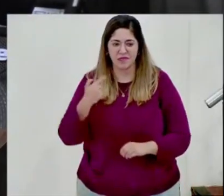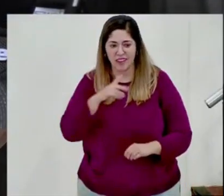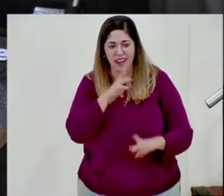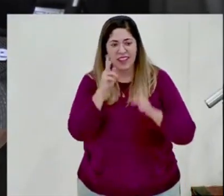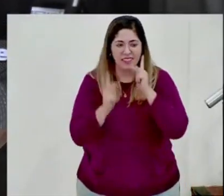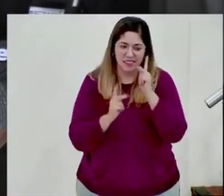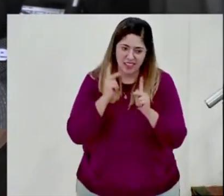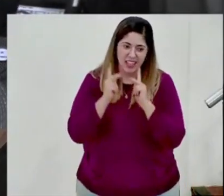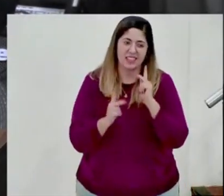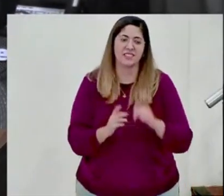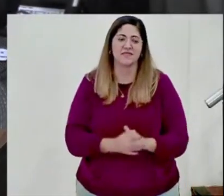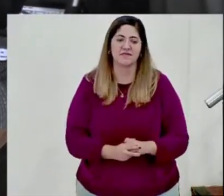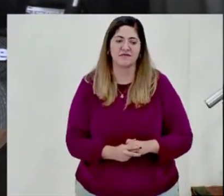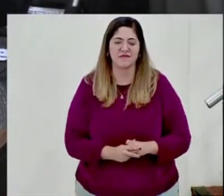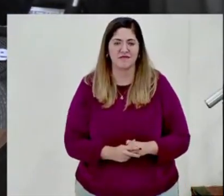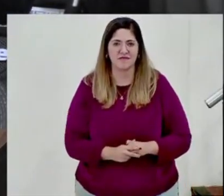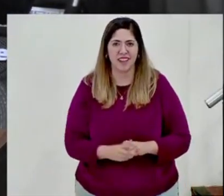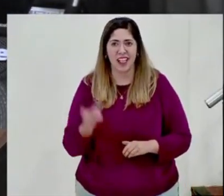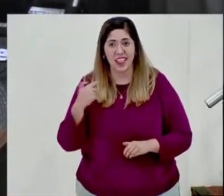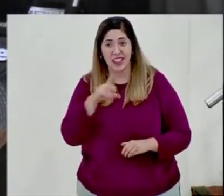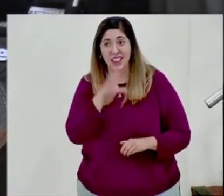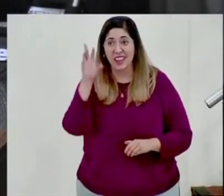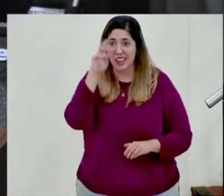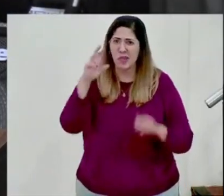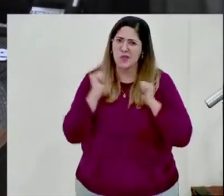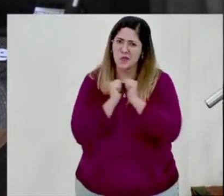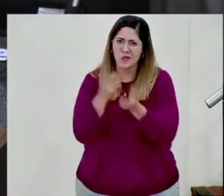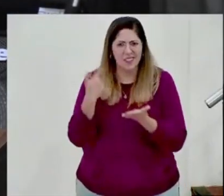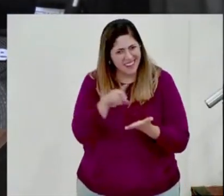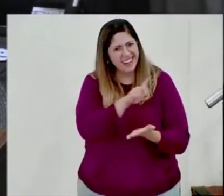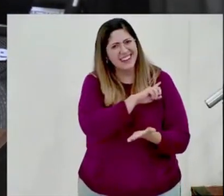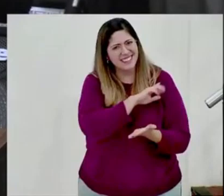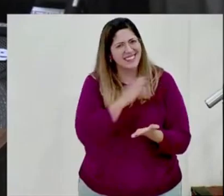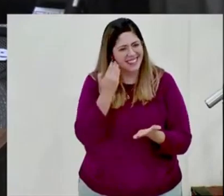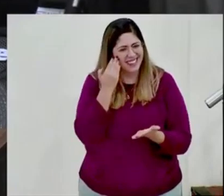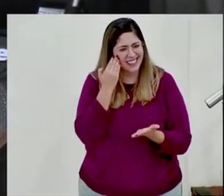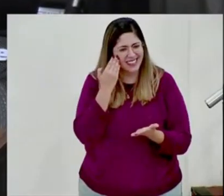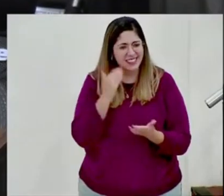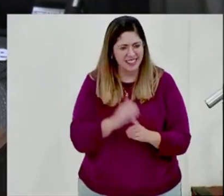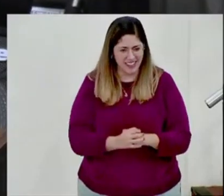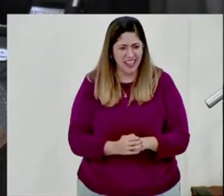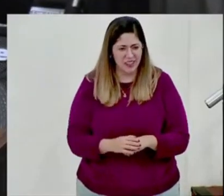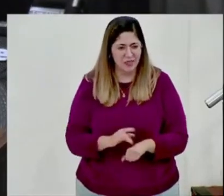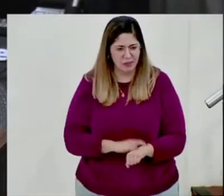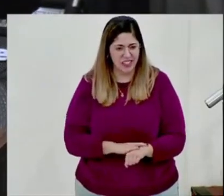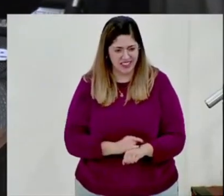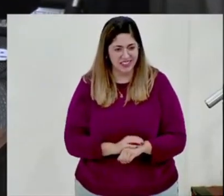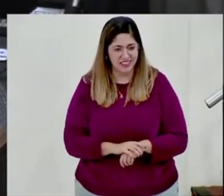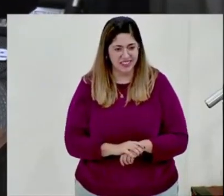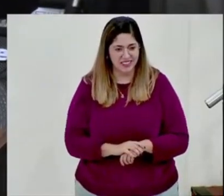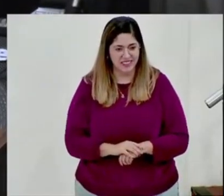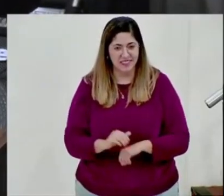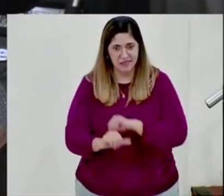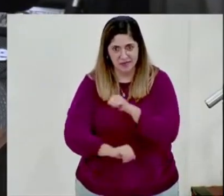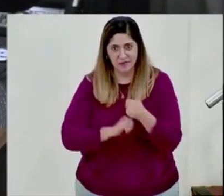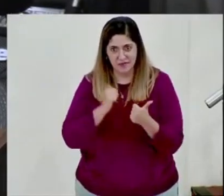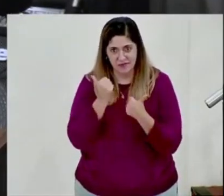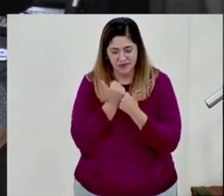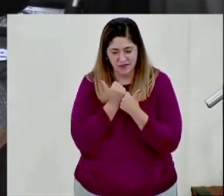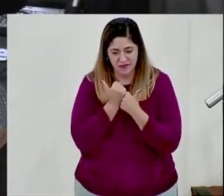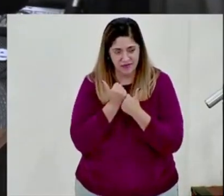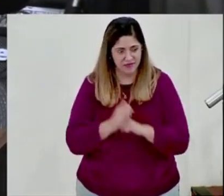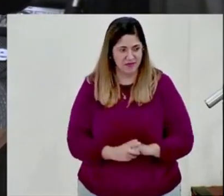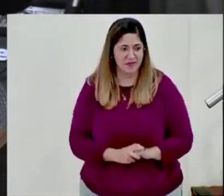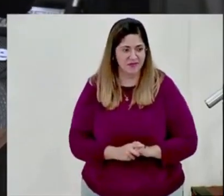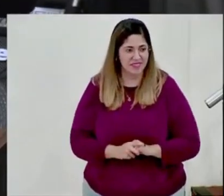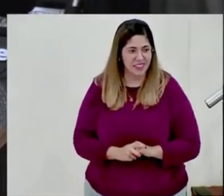estamos celebrando. Esse é o Deus que está conosco. Então aqui, meu querido, o que eu espero ter compartilhado com você? Deus usou